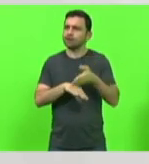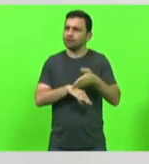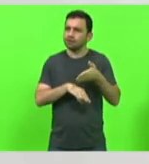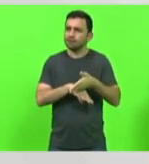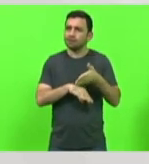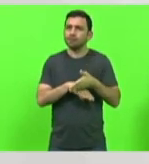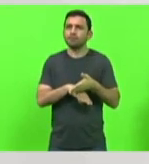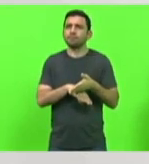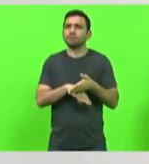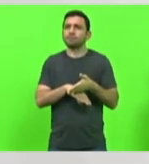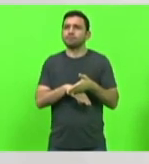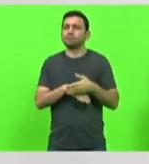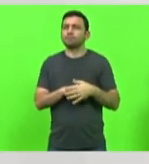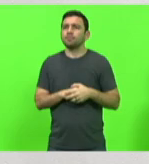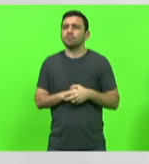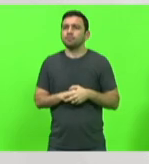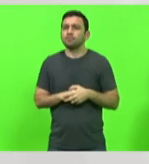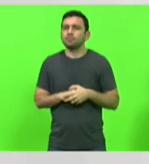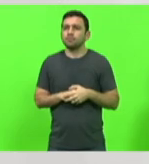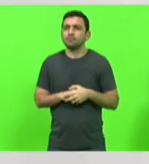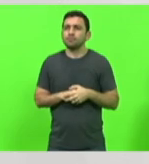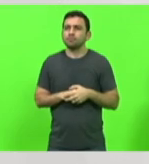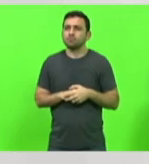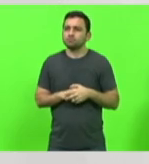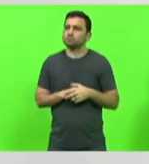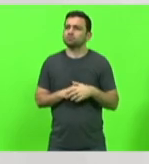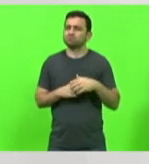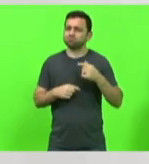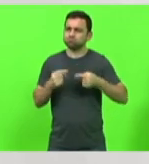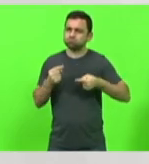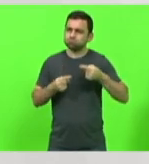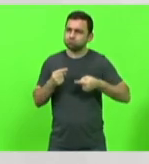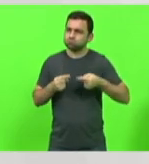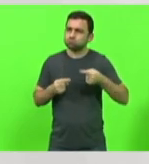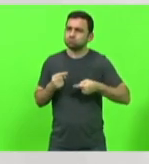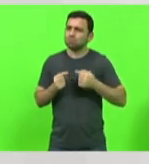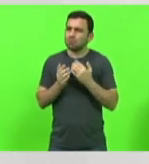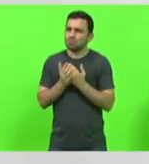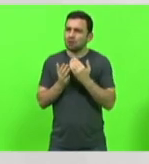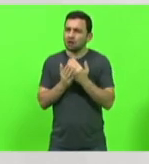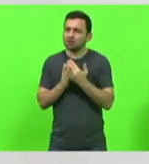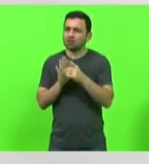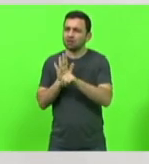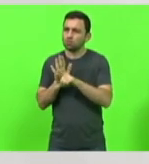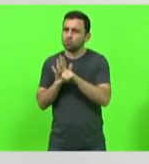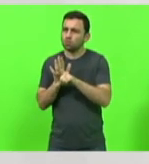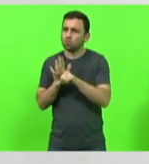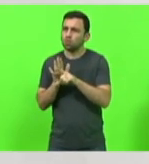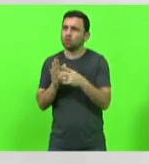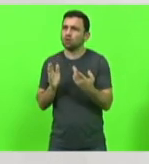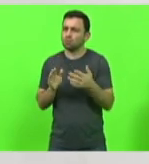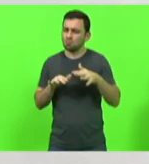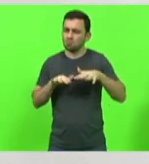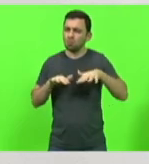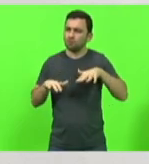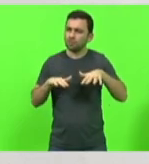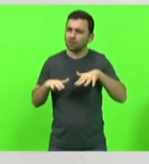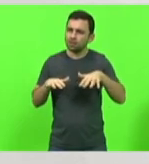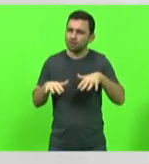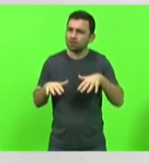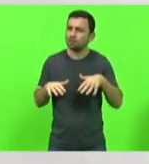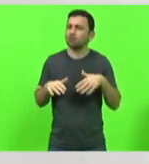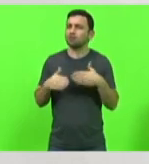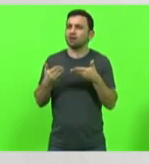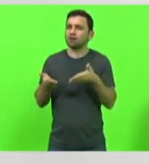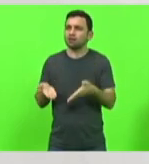de uma grande discussão ainda na outra legislatura, o movimento Slow Food, Universidade